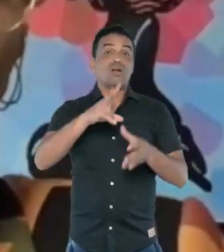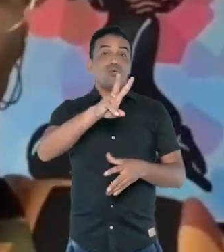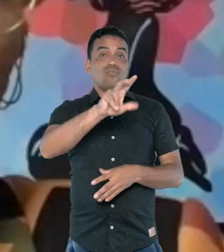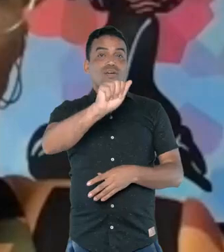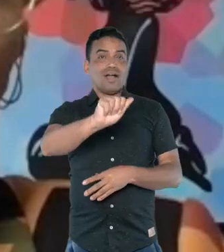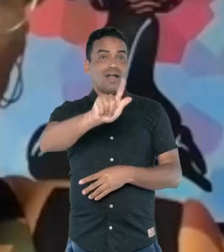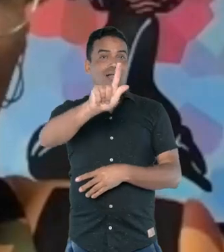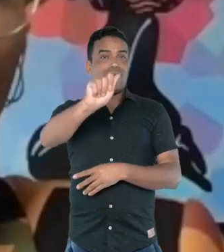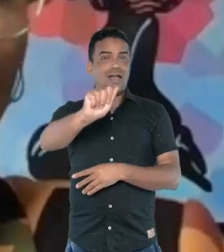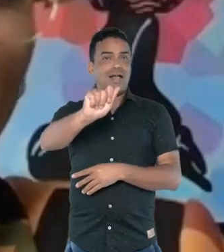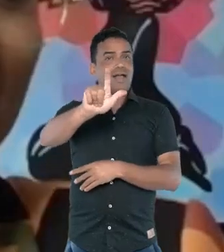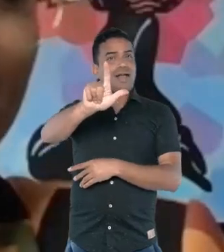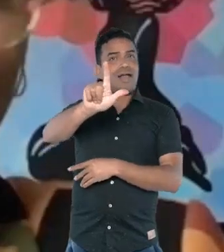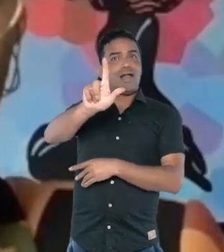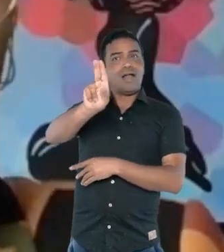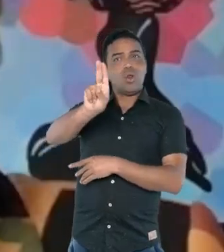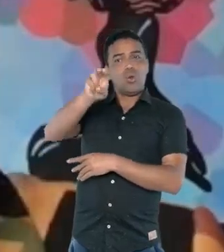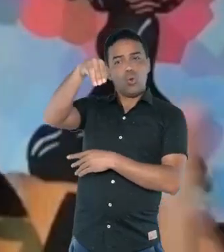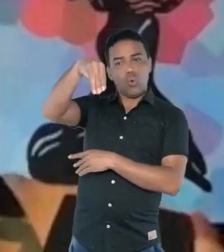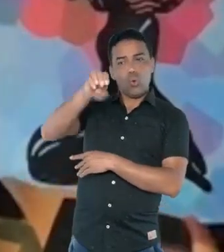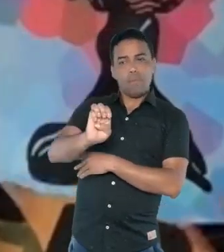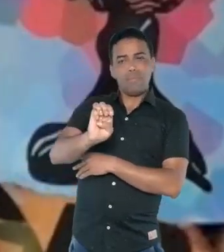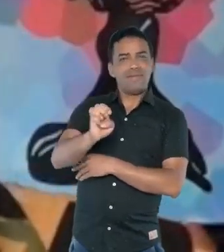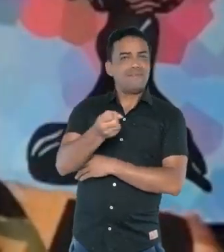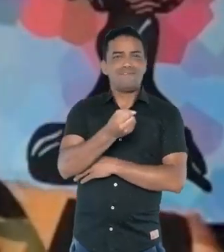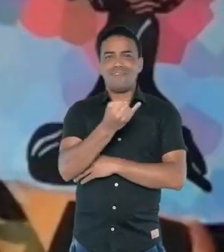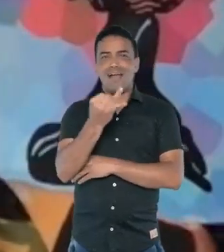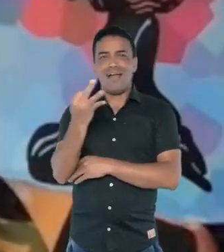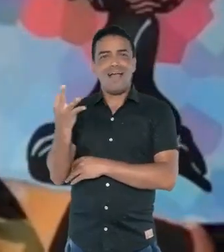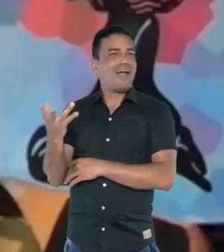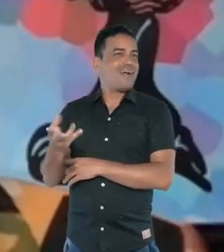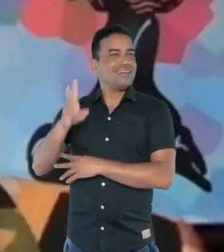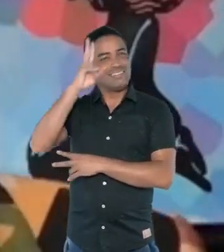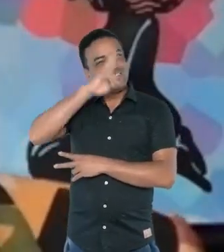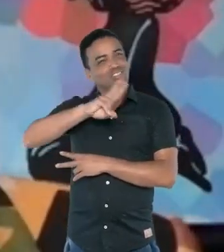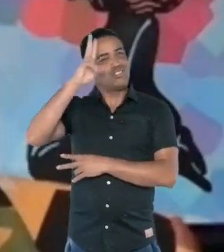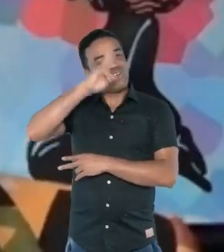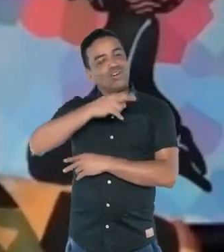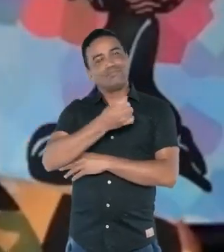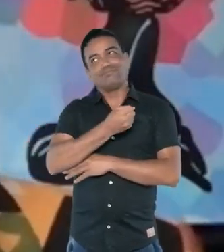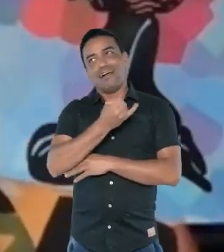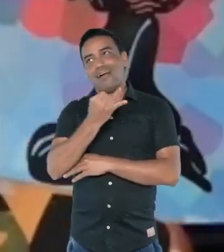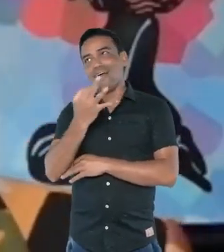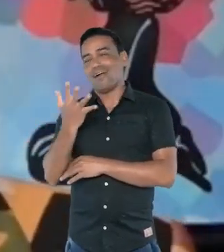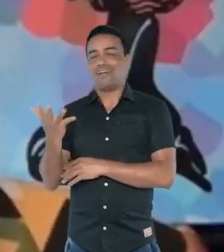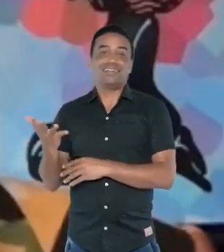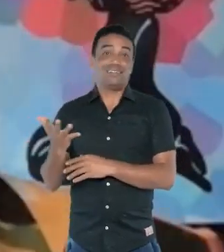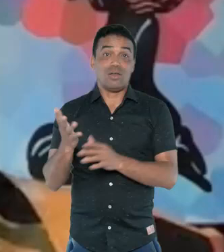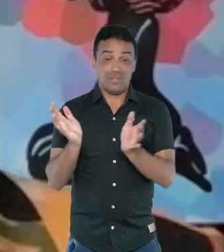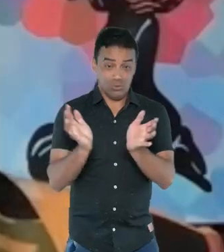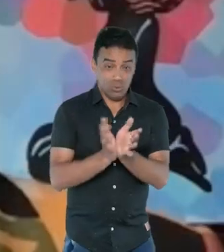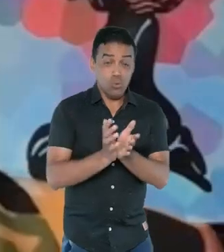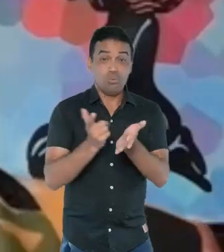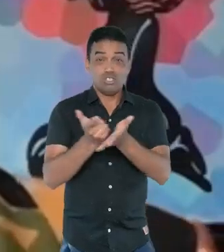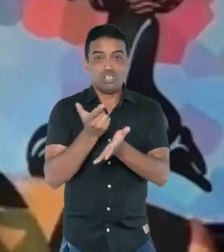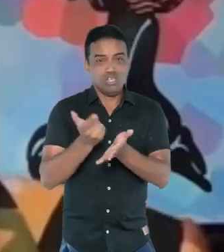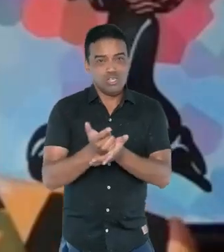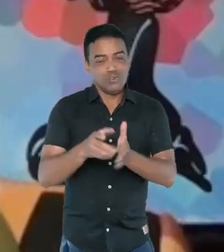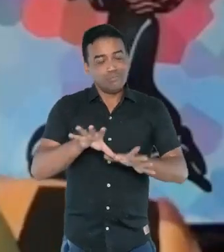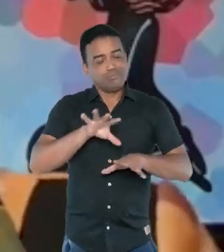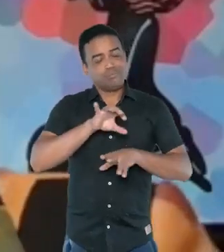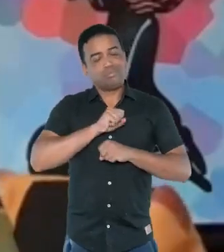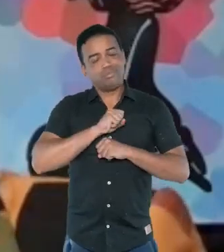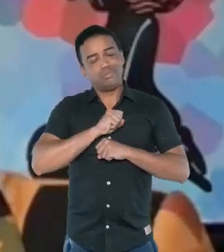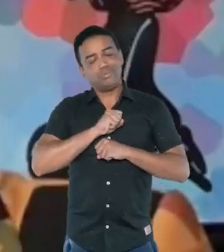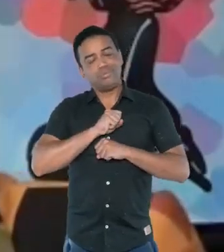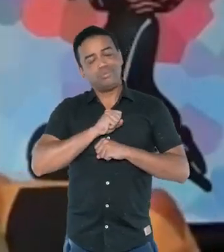era uma coleção cheia das histórias, assim, E essa coleção fez muito parte da minha infância, da